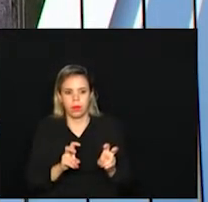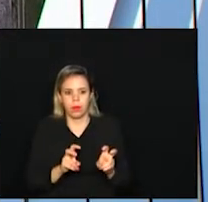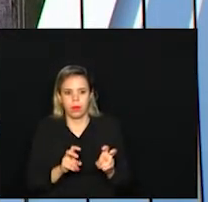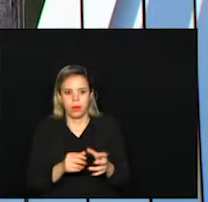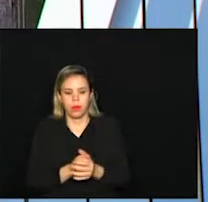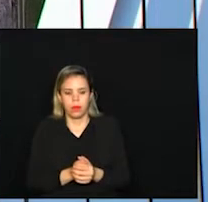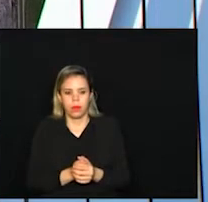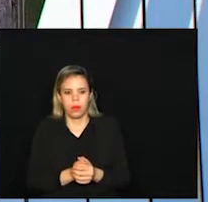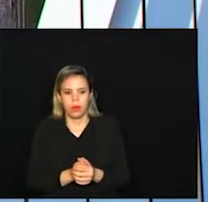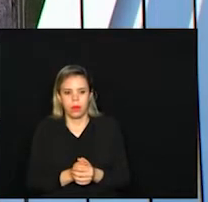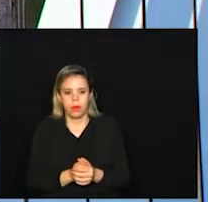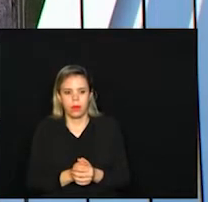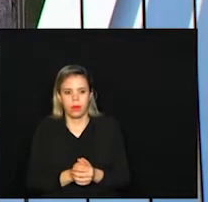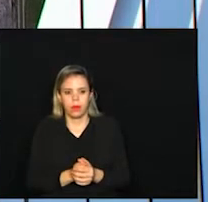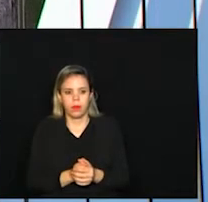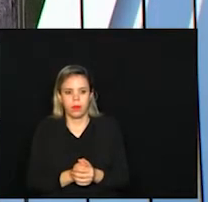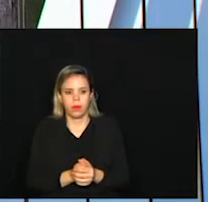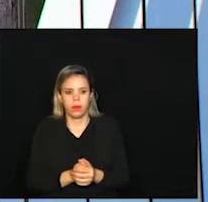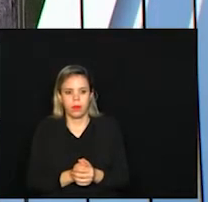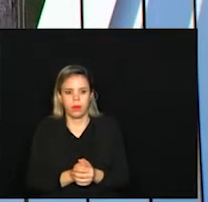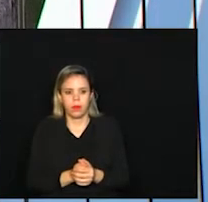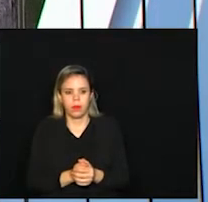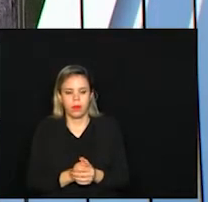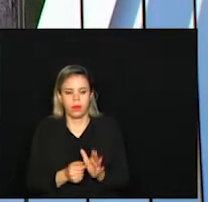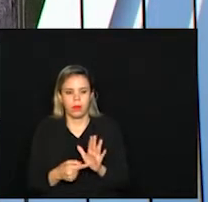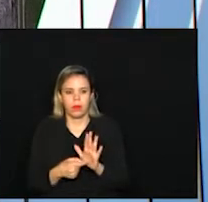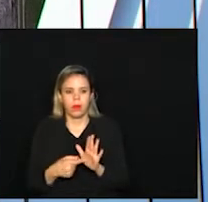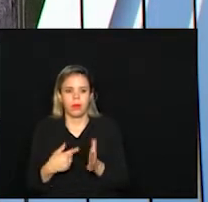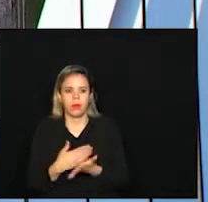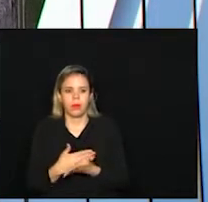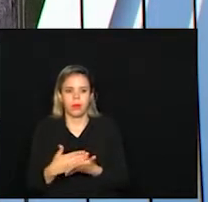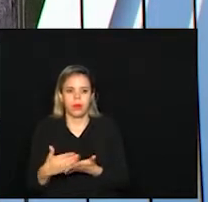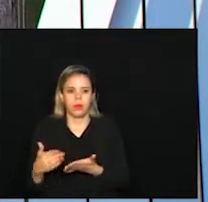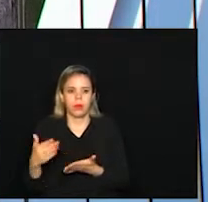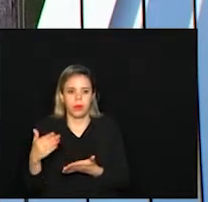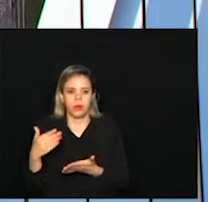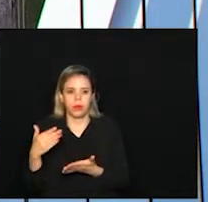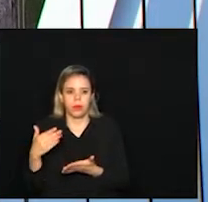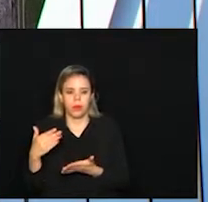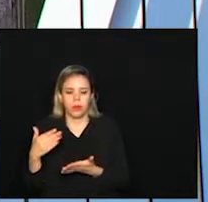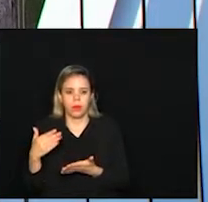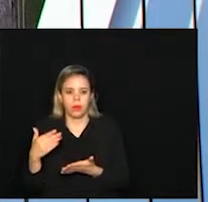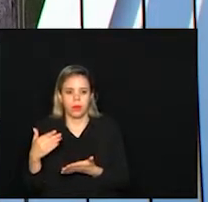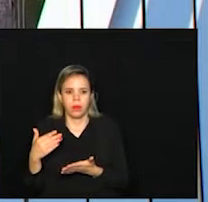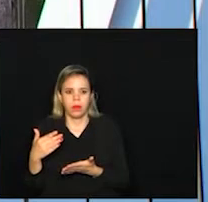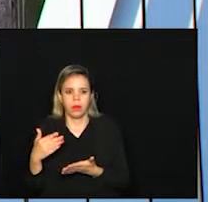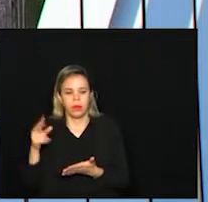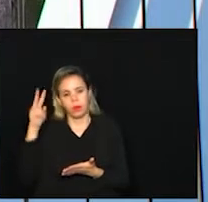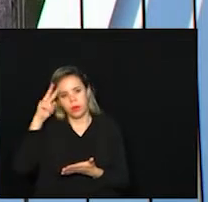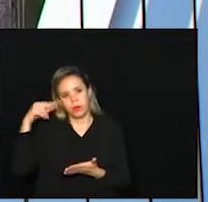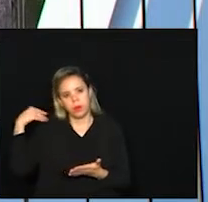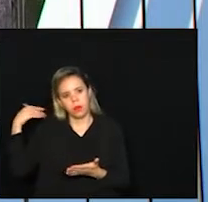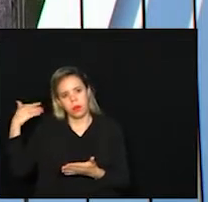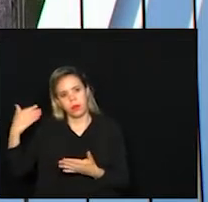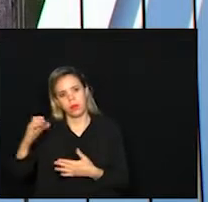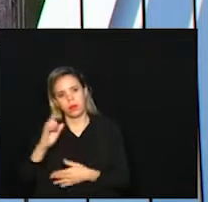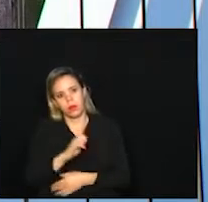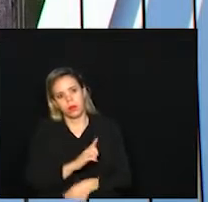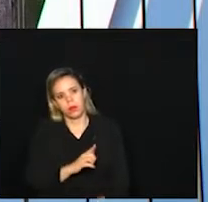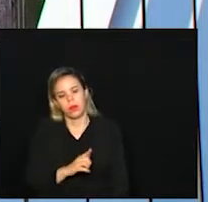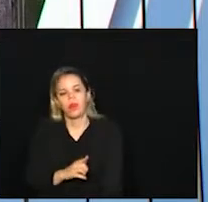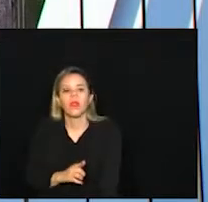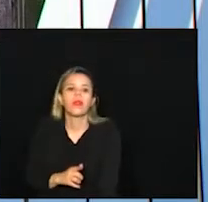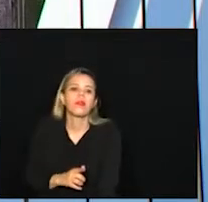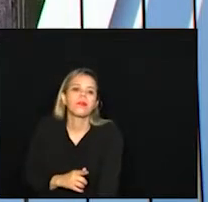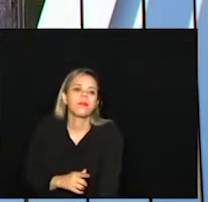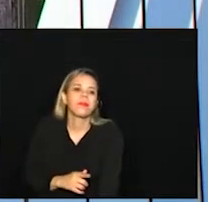mina que foi destacado desde o início no histórico do distrito do Campo